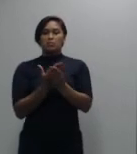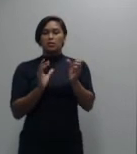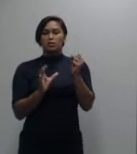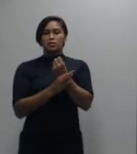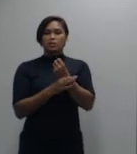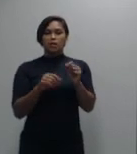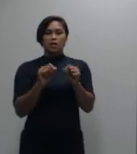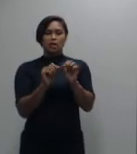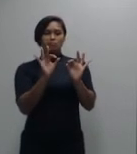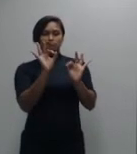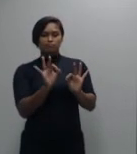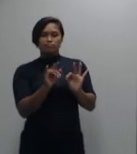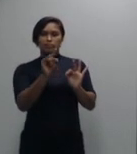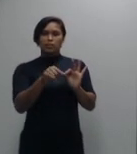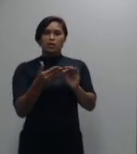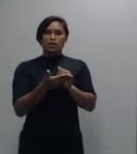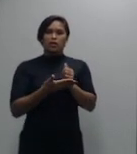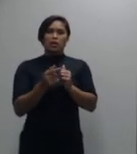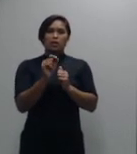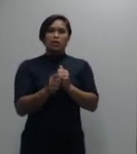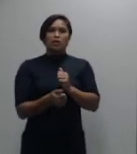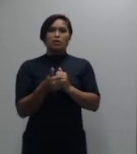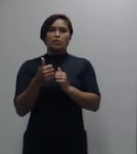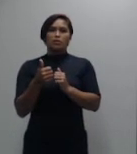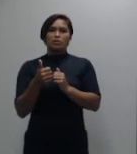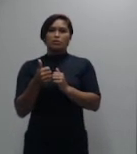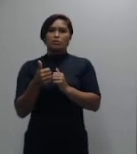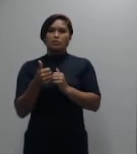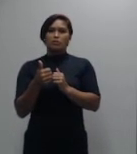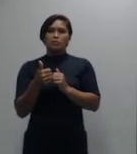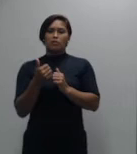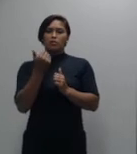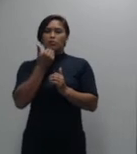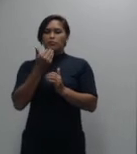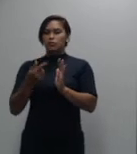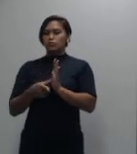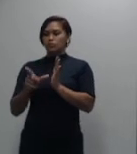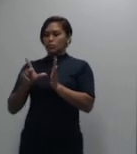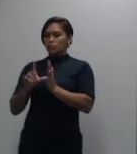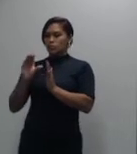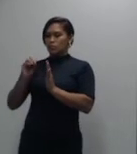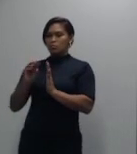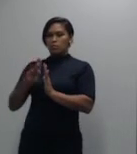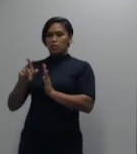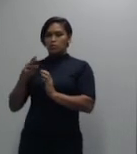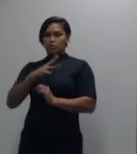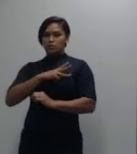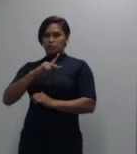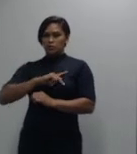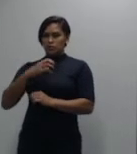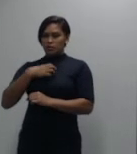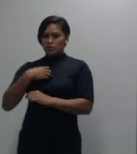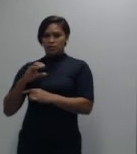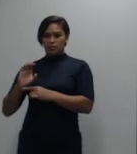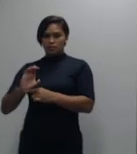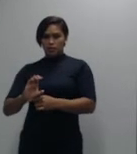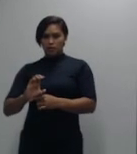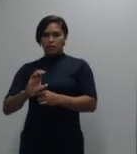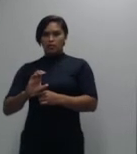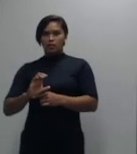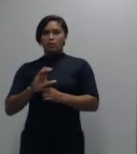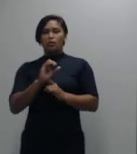tomando como base uma é um inquérito feito pelo Ministério Público do Estado da Bahia o inquérito civil